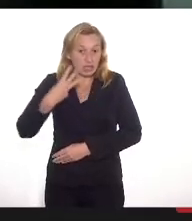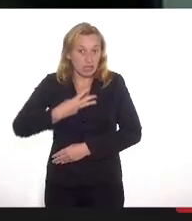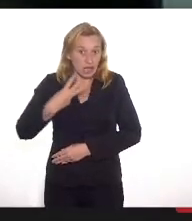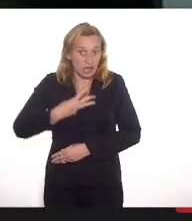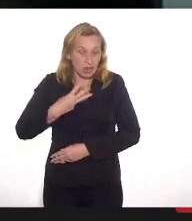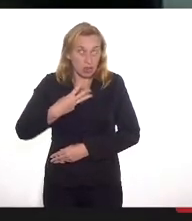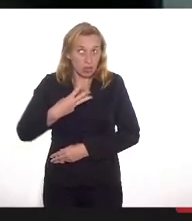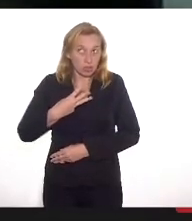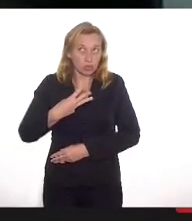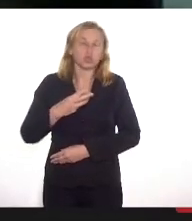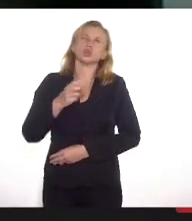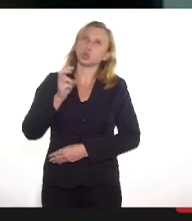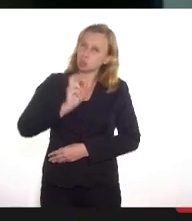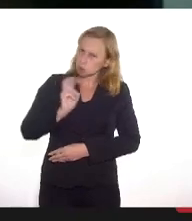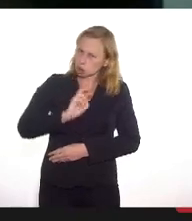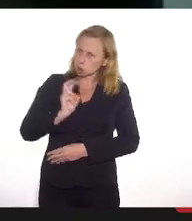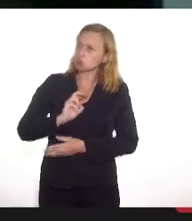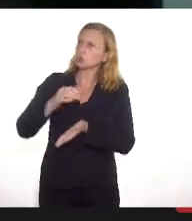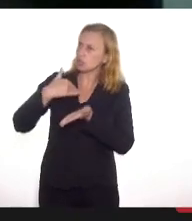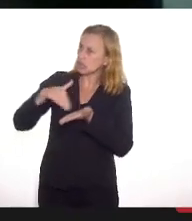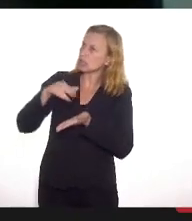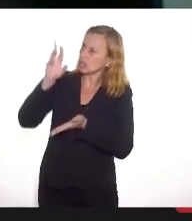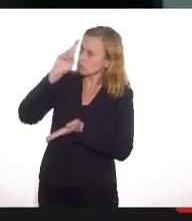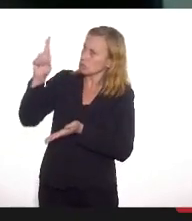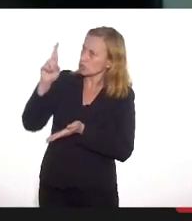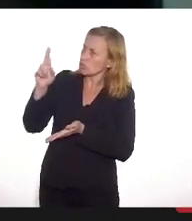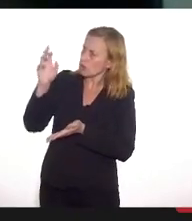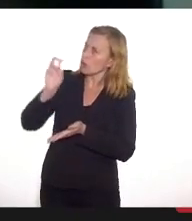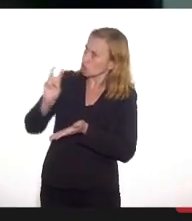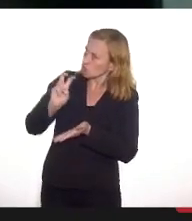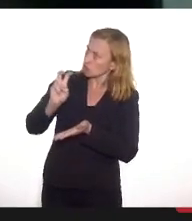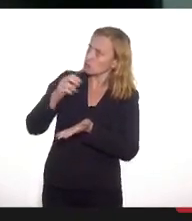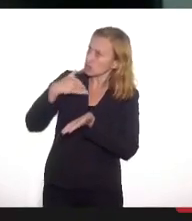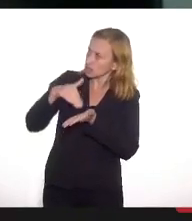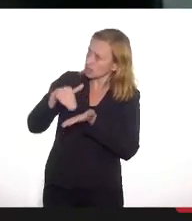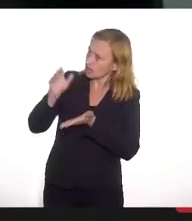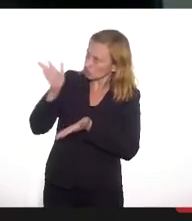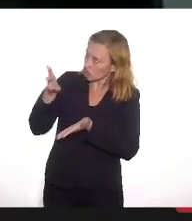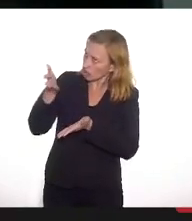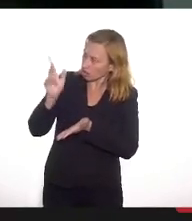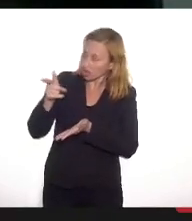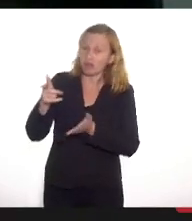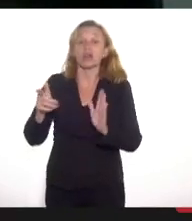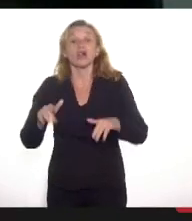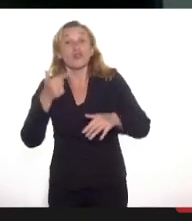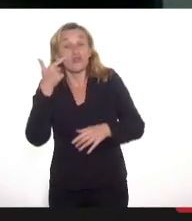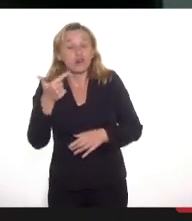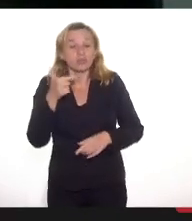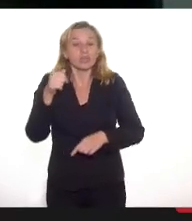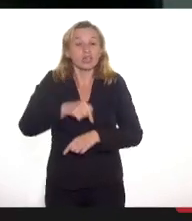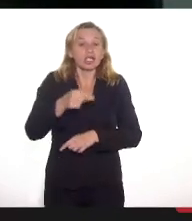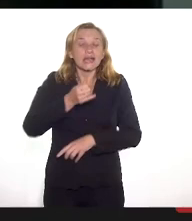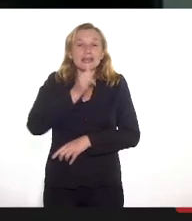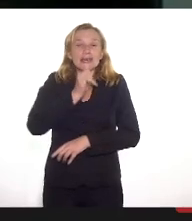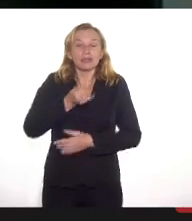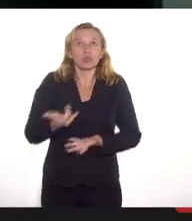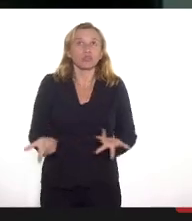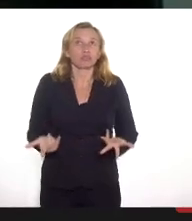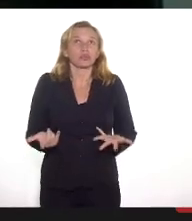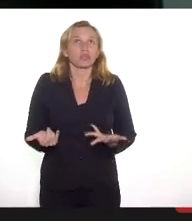Agreste o seu 5º secretário Nacional quatro secretários el quinto secretários nós vimos aqui por exemplo